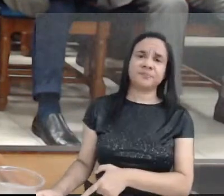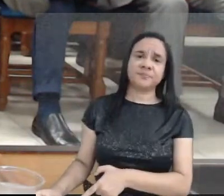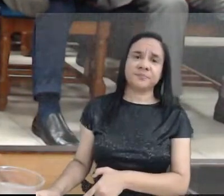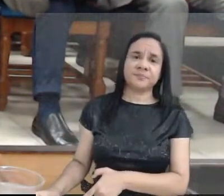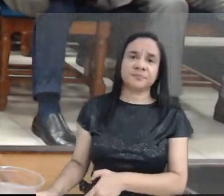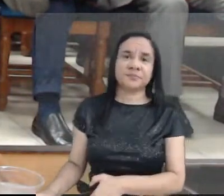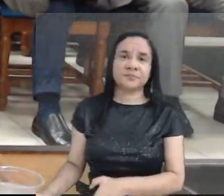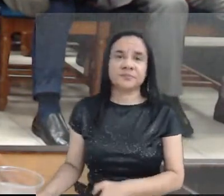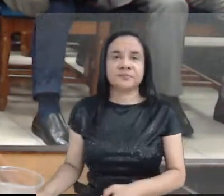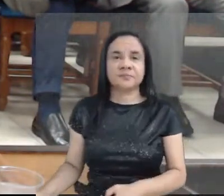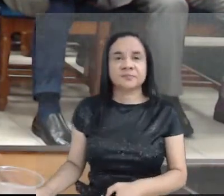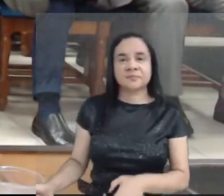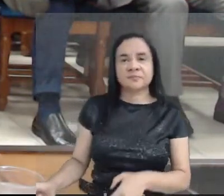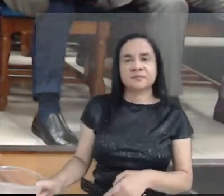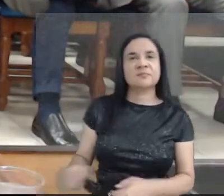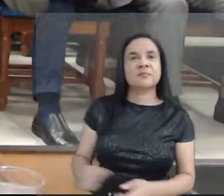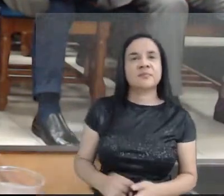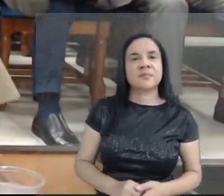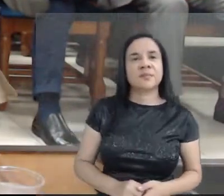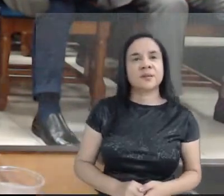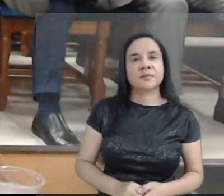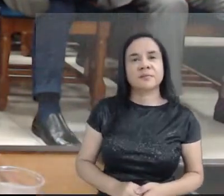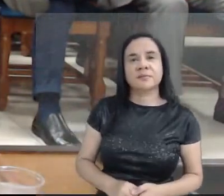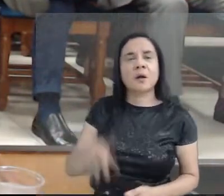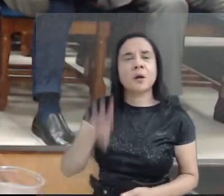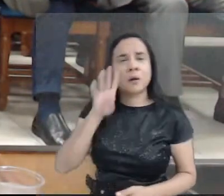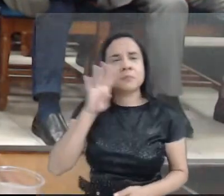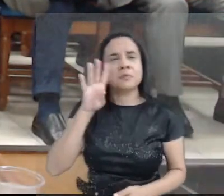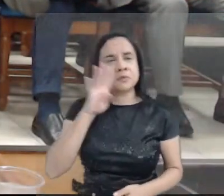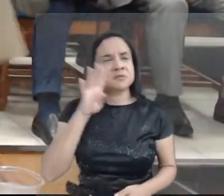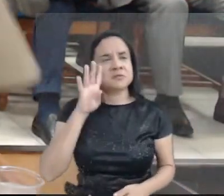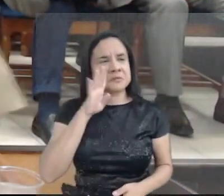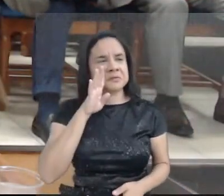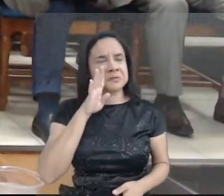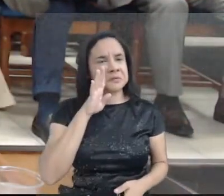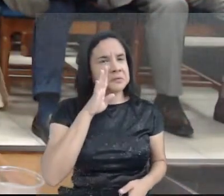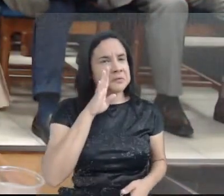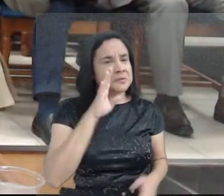Agora veja como a influência disso era sério.